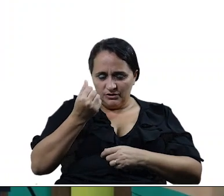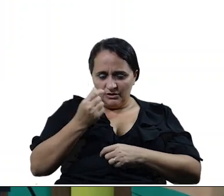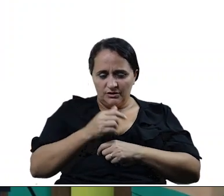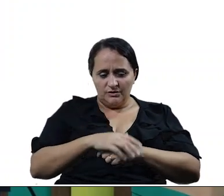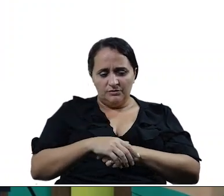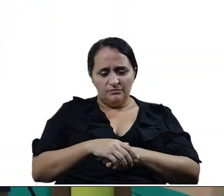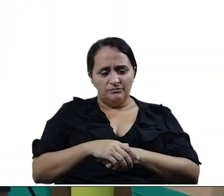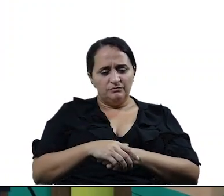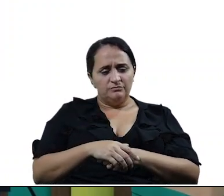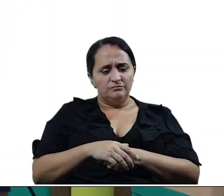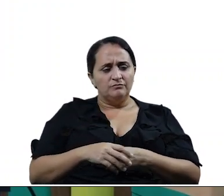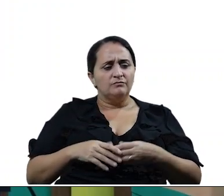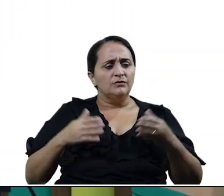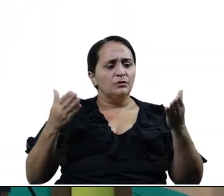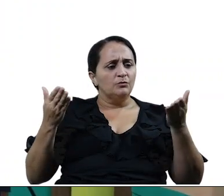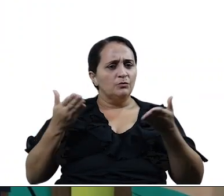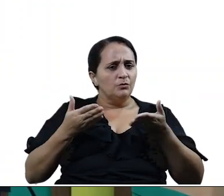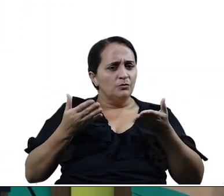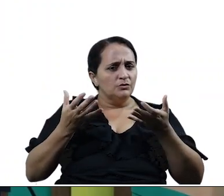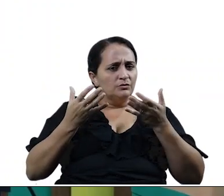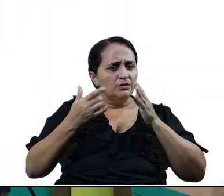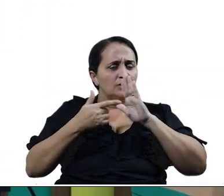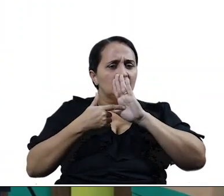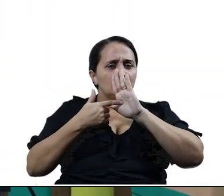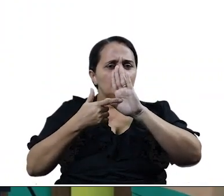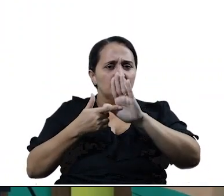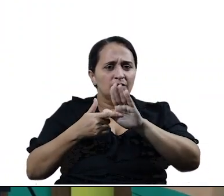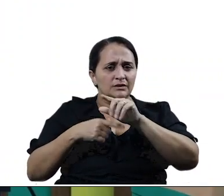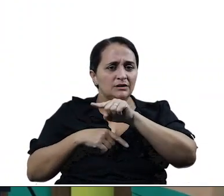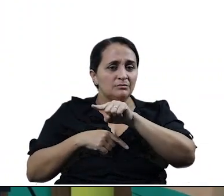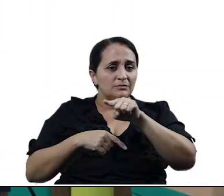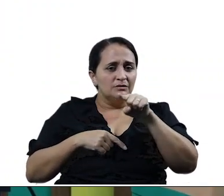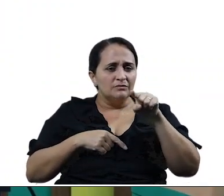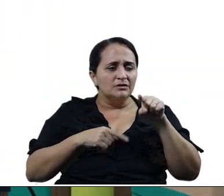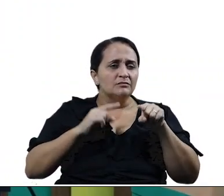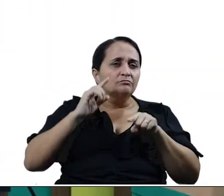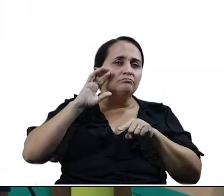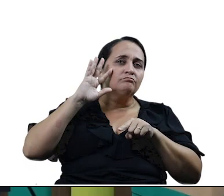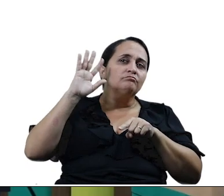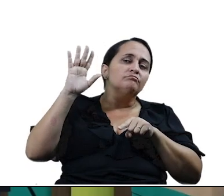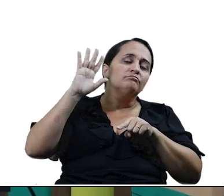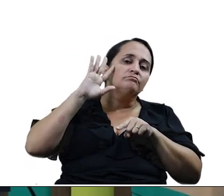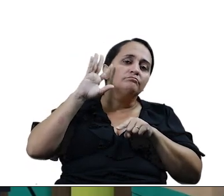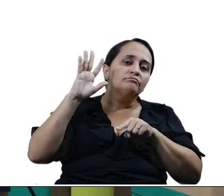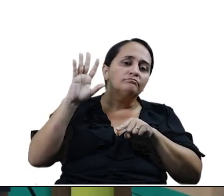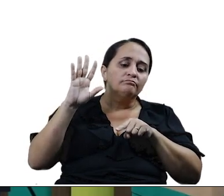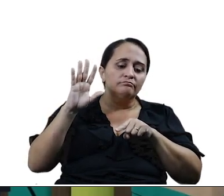Hoje eu quero apresentar um personagem para vocês, um personagem imaginário, porém,